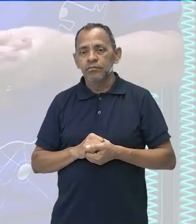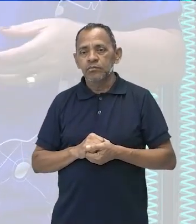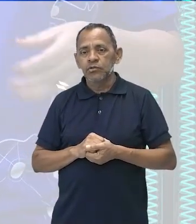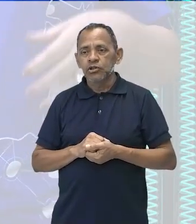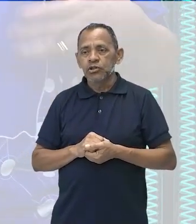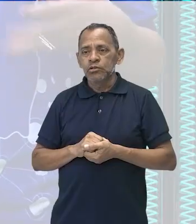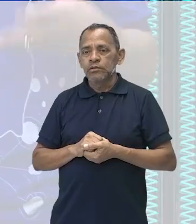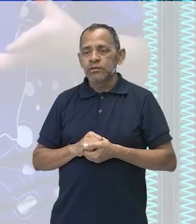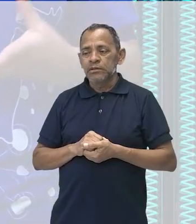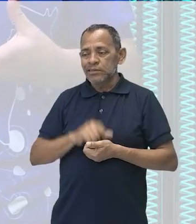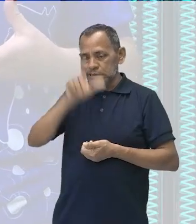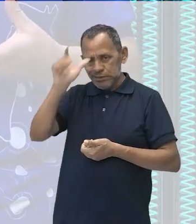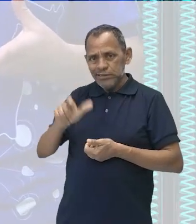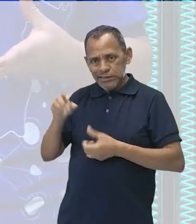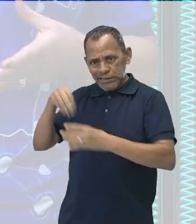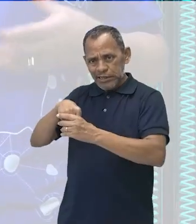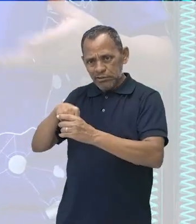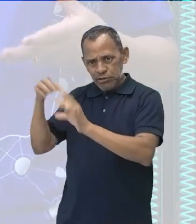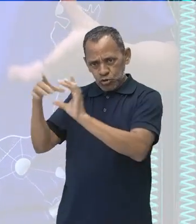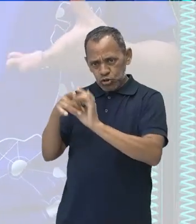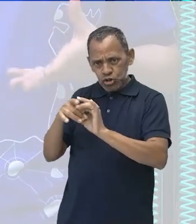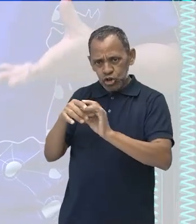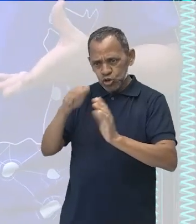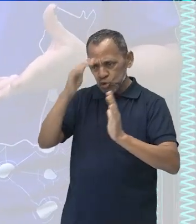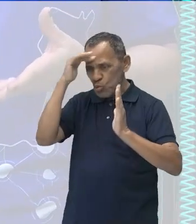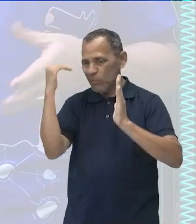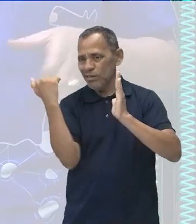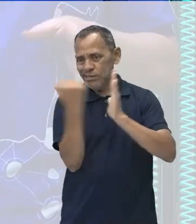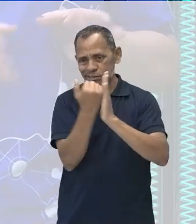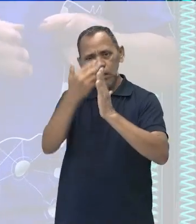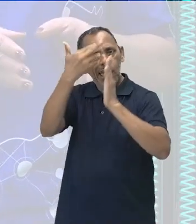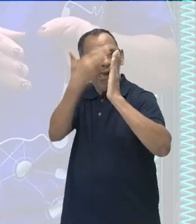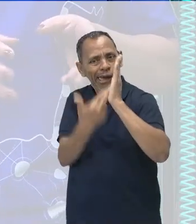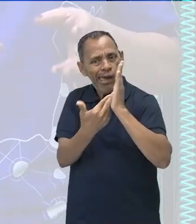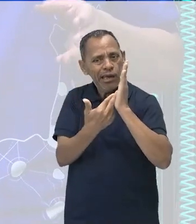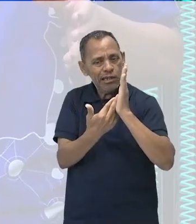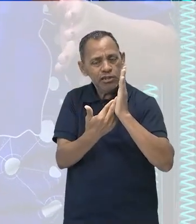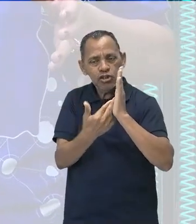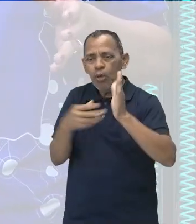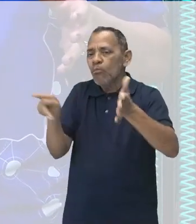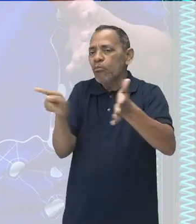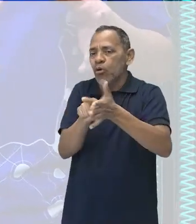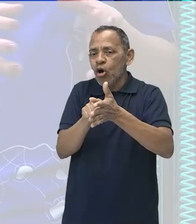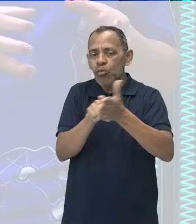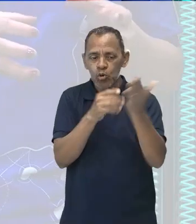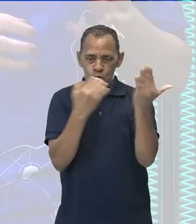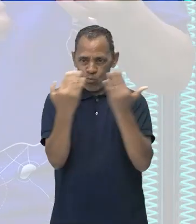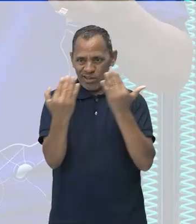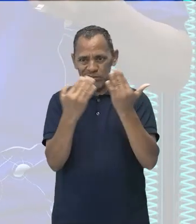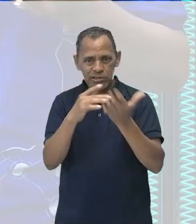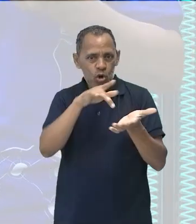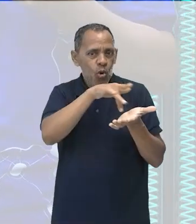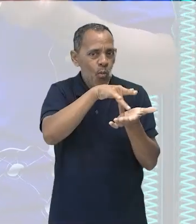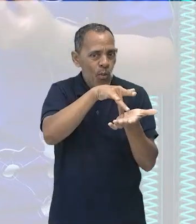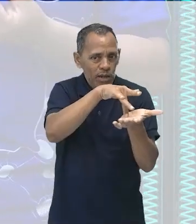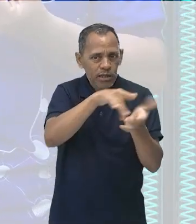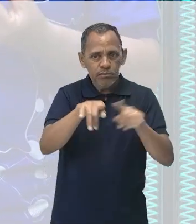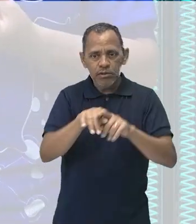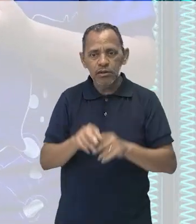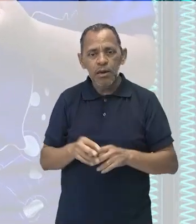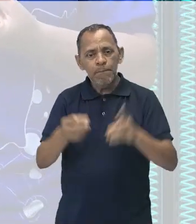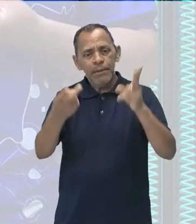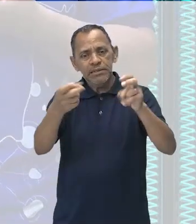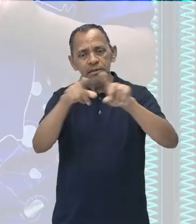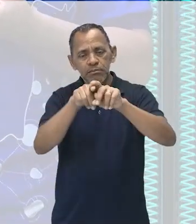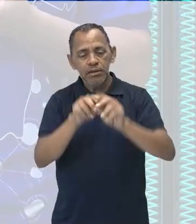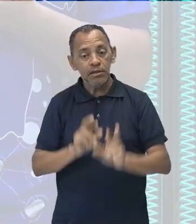certo? Então, dentro desse contexto, falar sobre a dança moderna e sobre o balé clássico é trazer esse